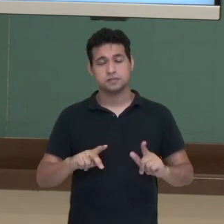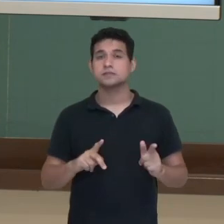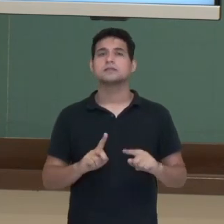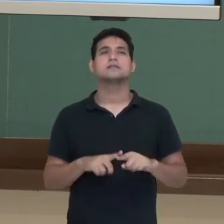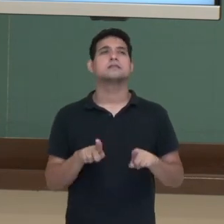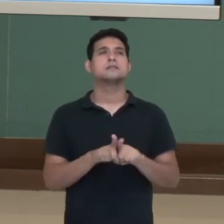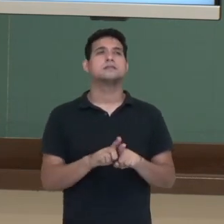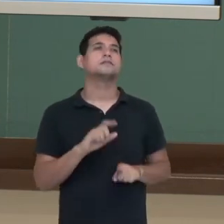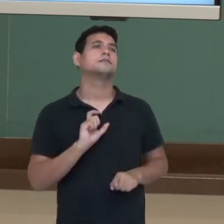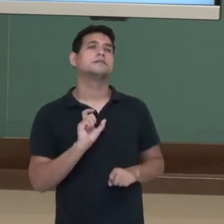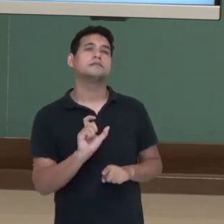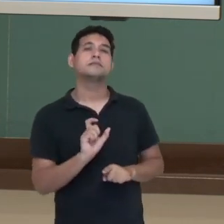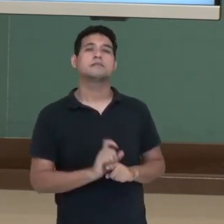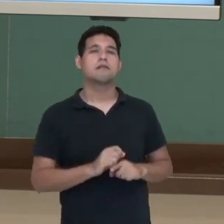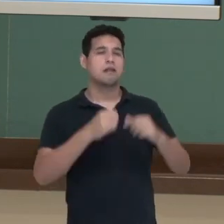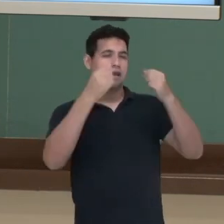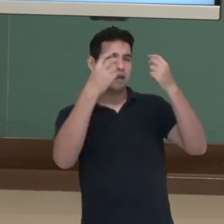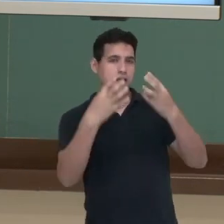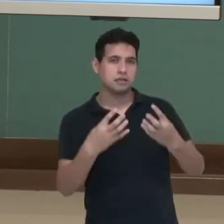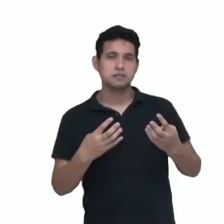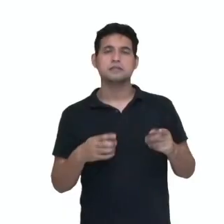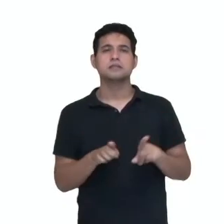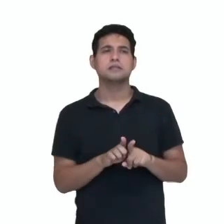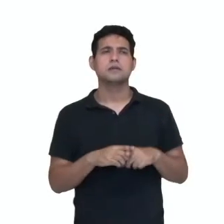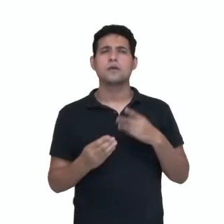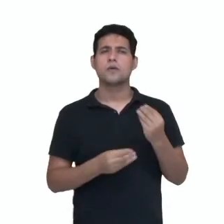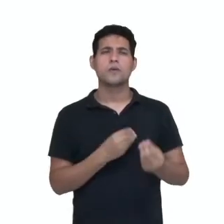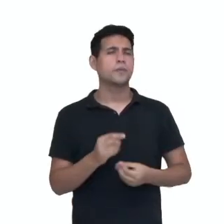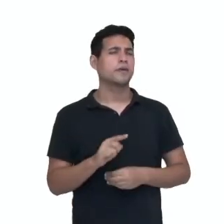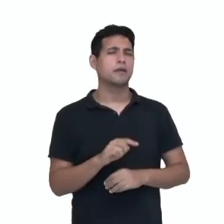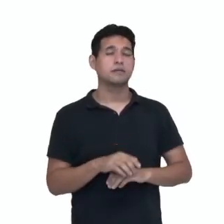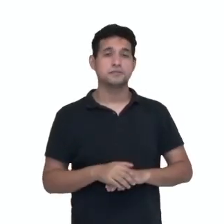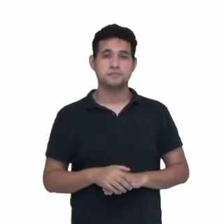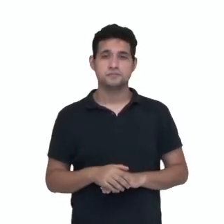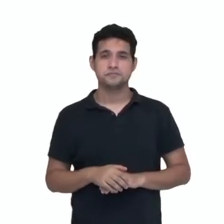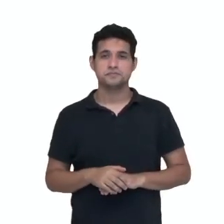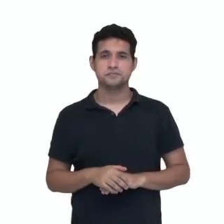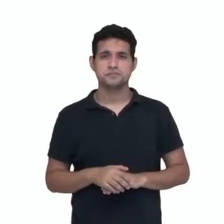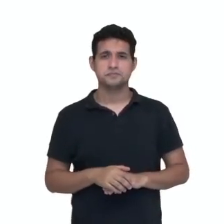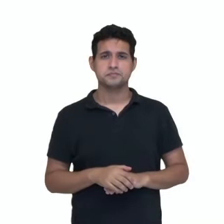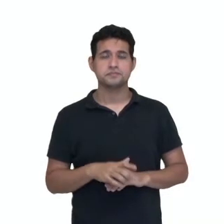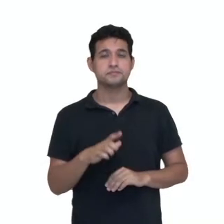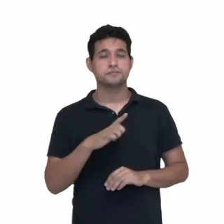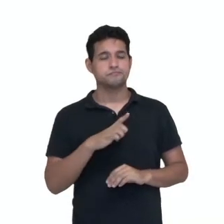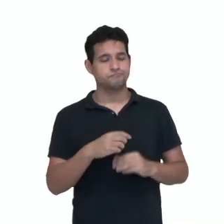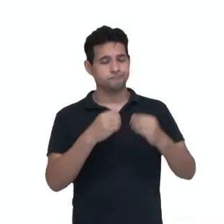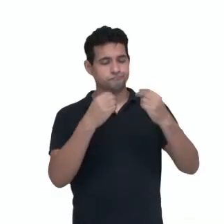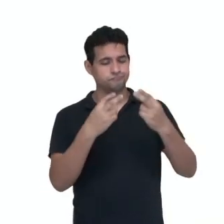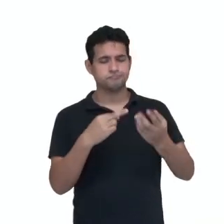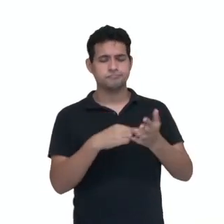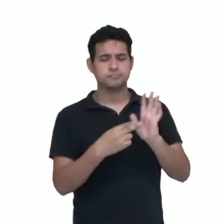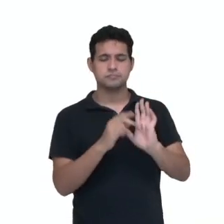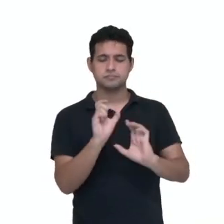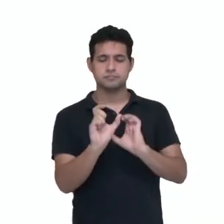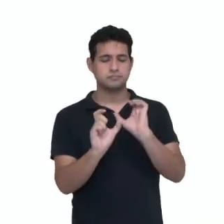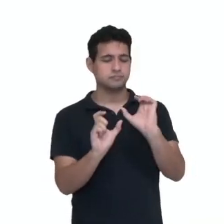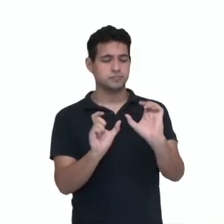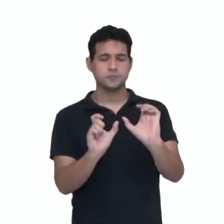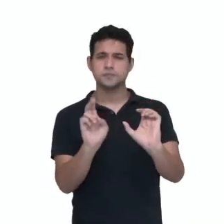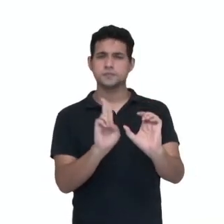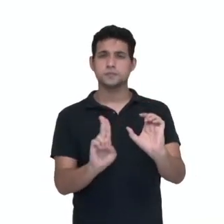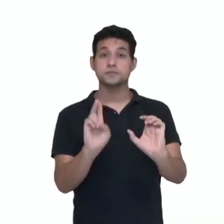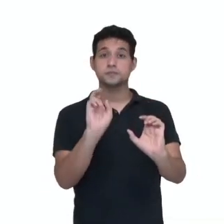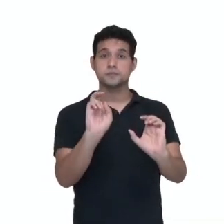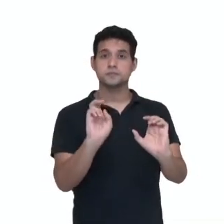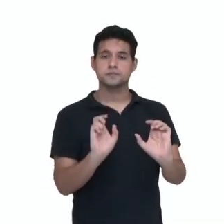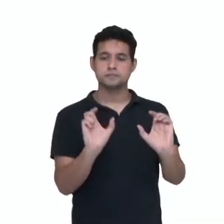E temos as explicativas. As conjunções explicativas ou nexos explicativos são palavras que se utilizam para unir